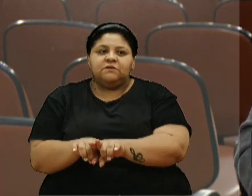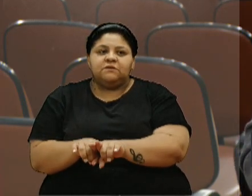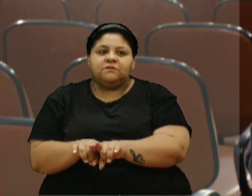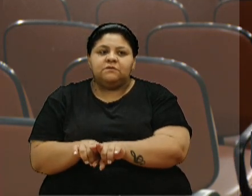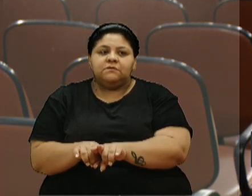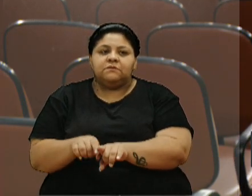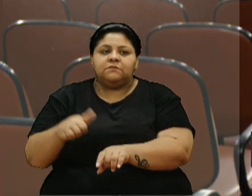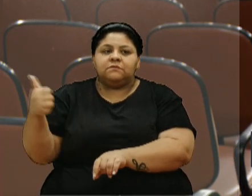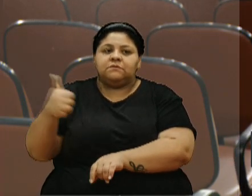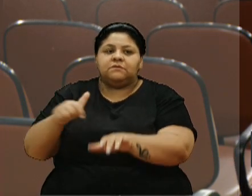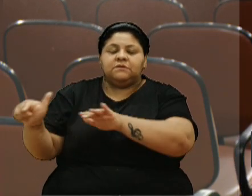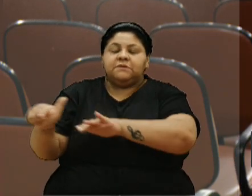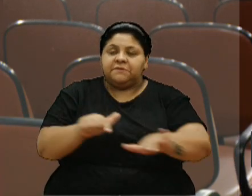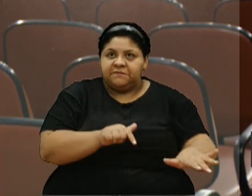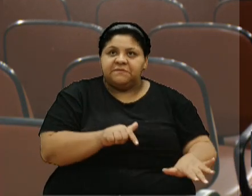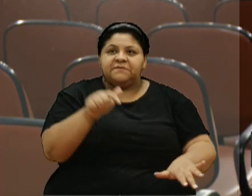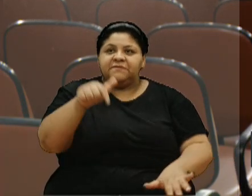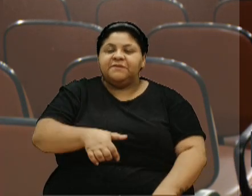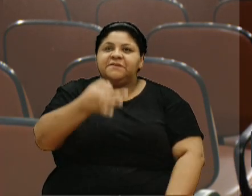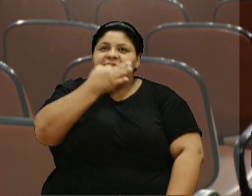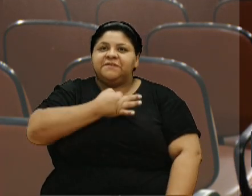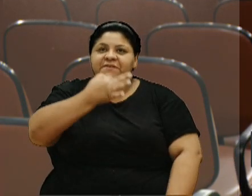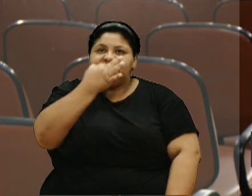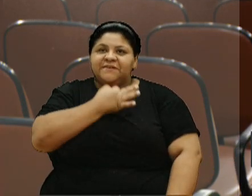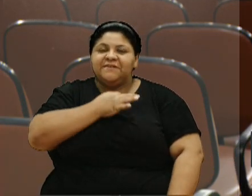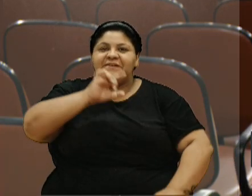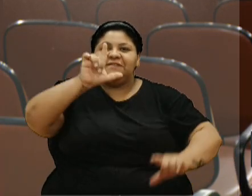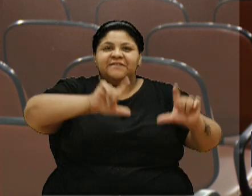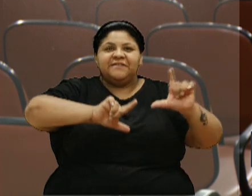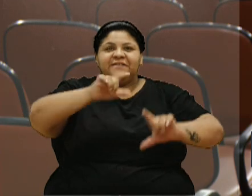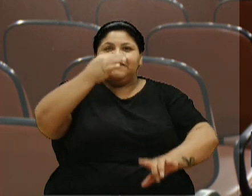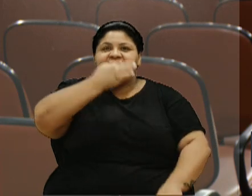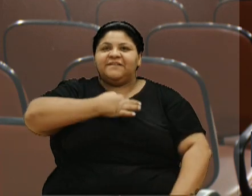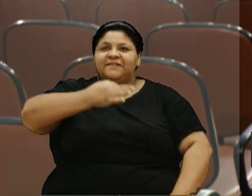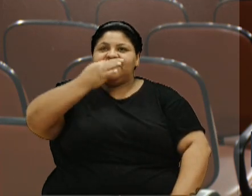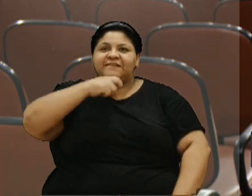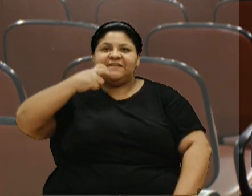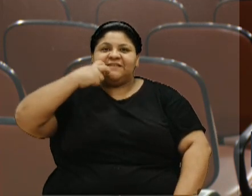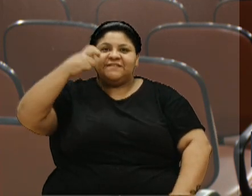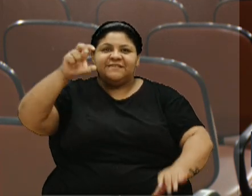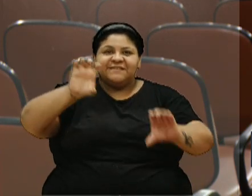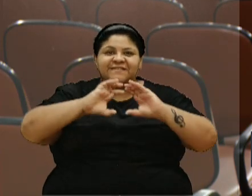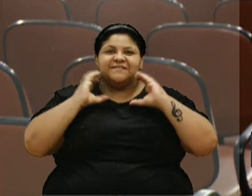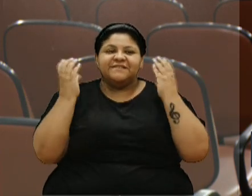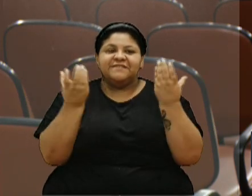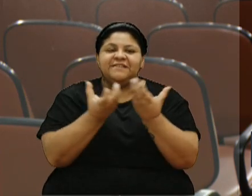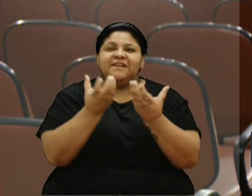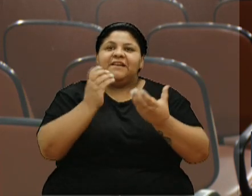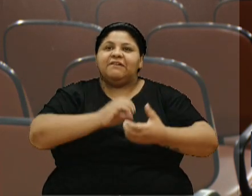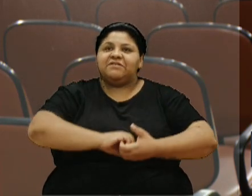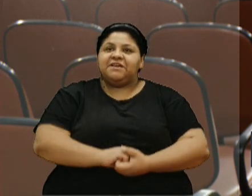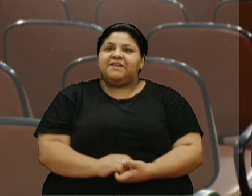das atividades aqui em Caxias do Sul. TV Câmara Caxias, a voz da comunidade.